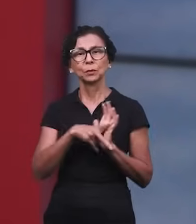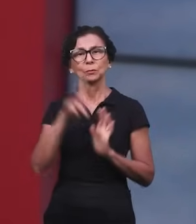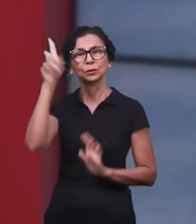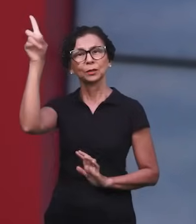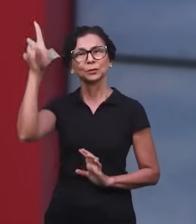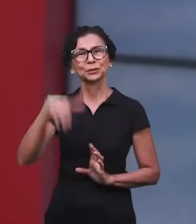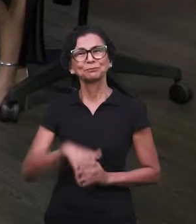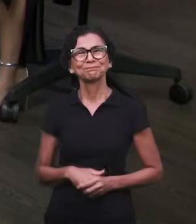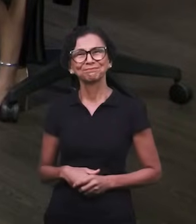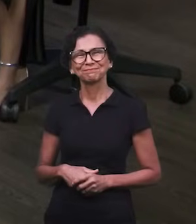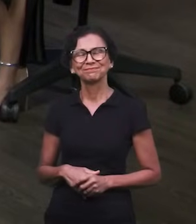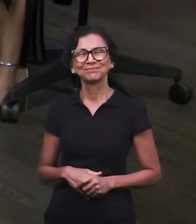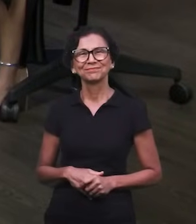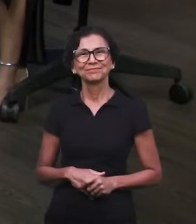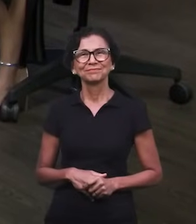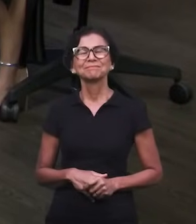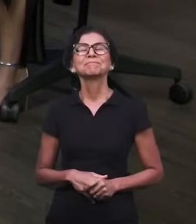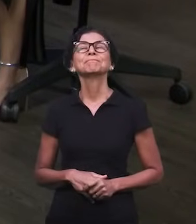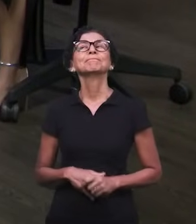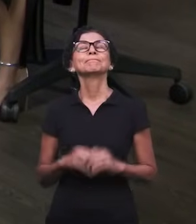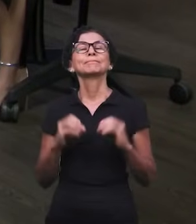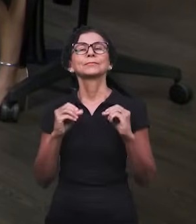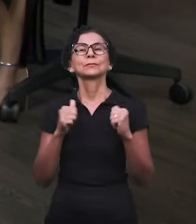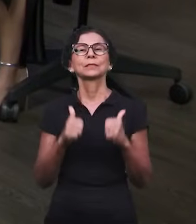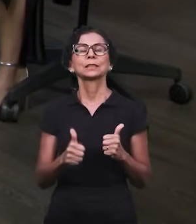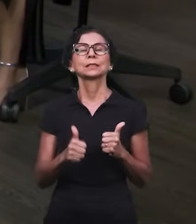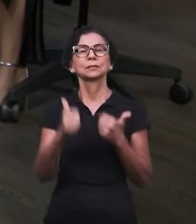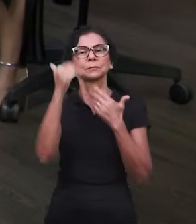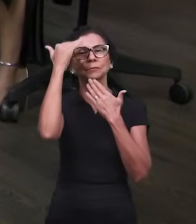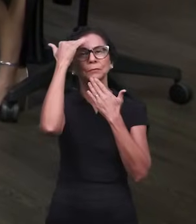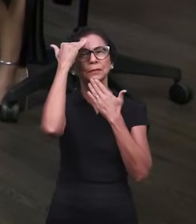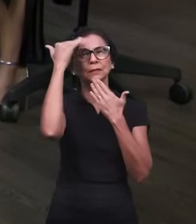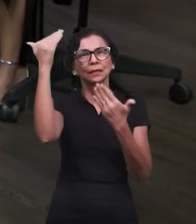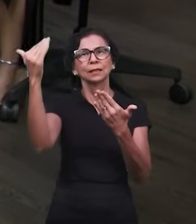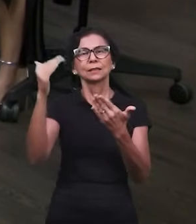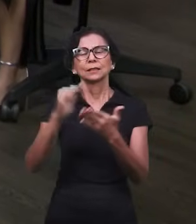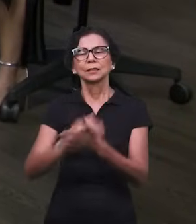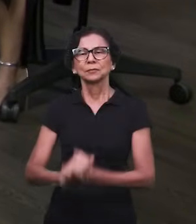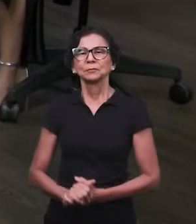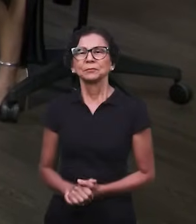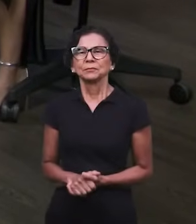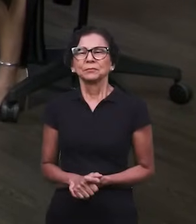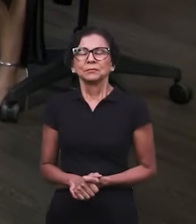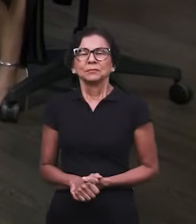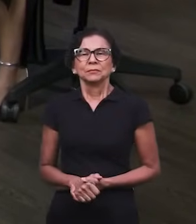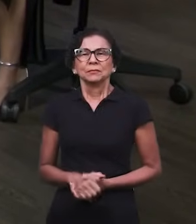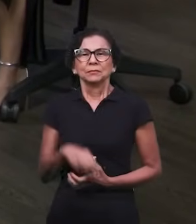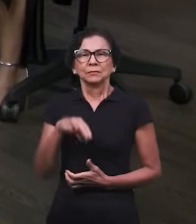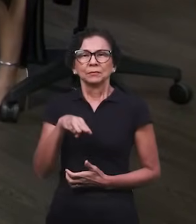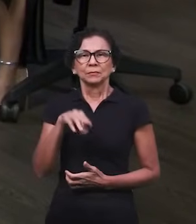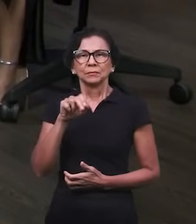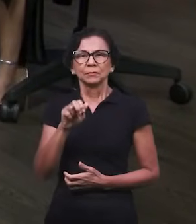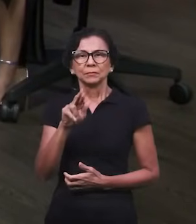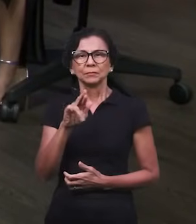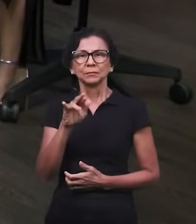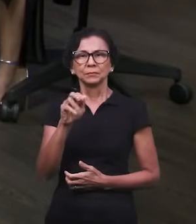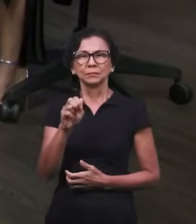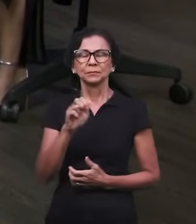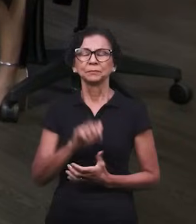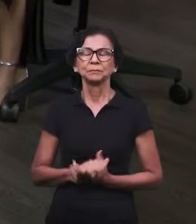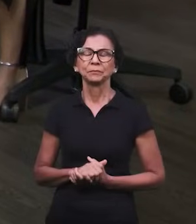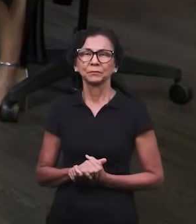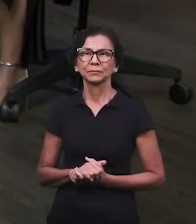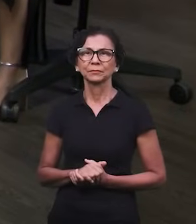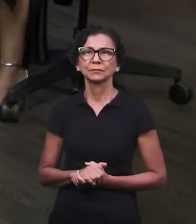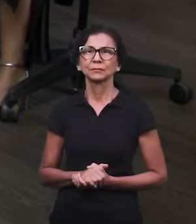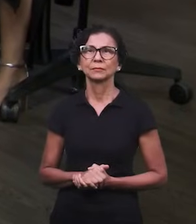Deus. Glória a Jesus. Muito bem. Obrigado aí a nossa irmã Maria Clara pela sua participação. Raíssa, vamos